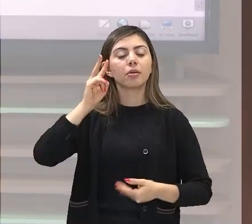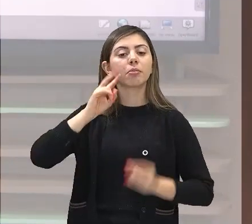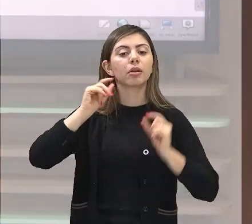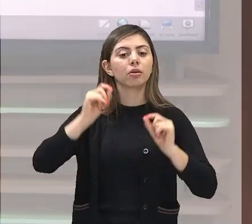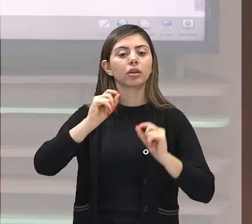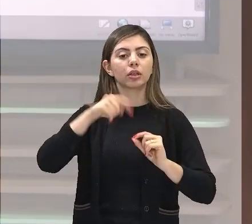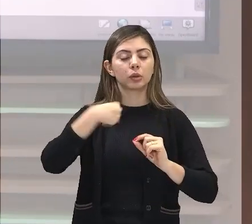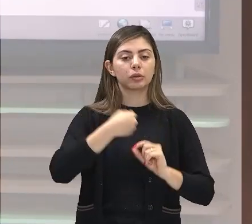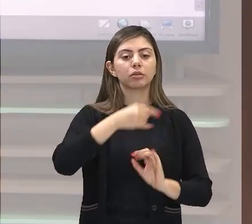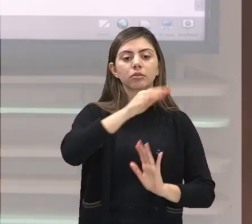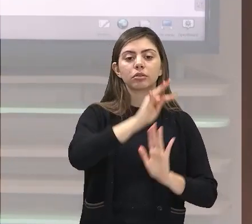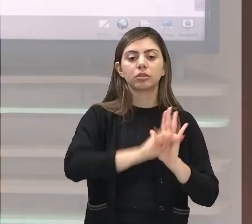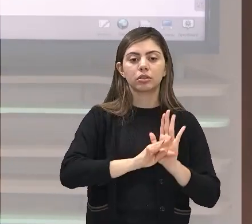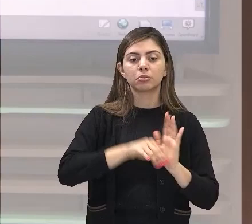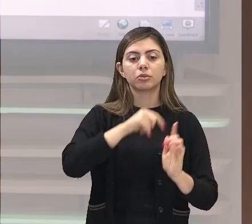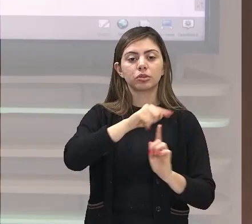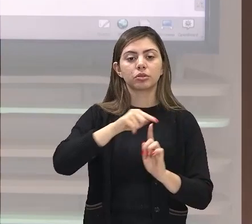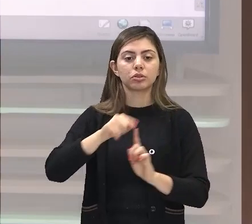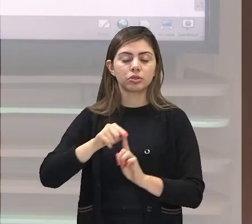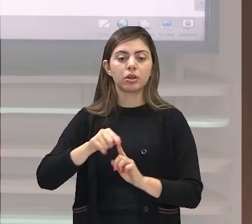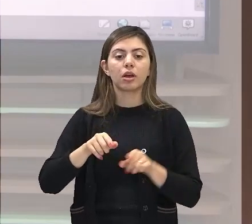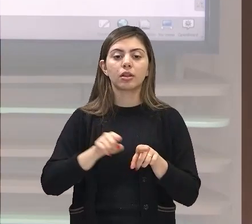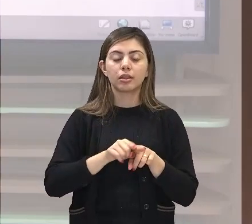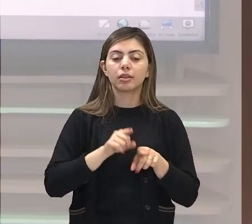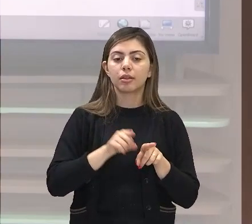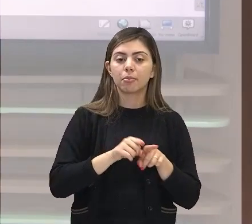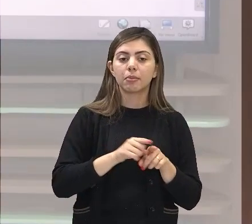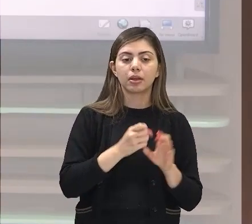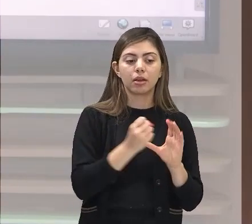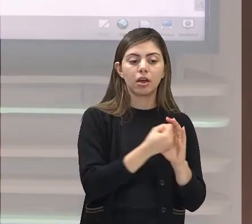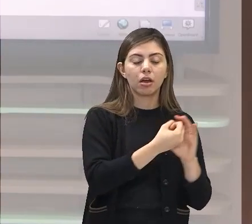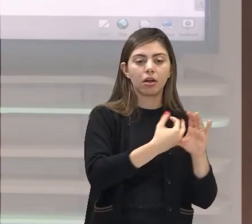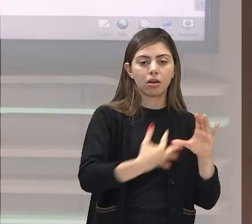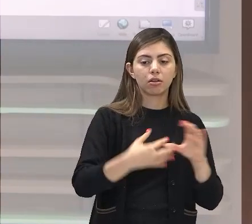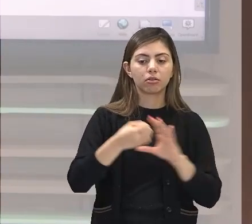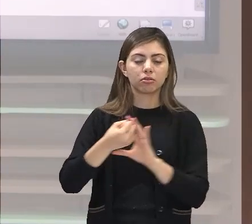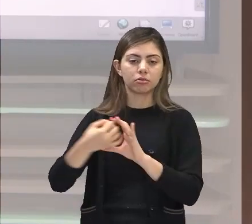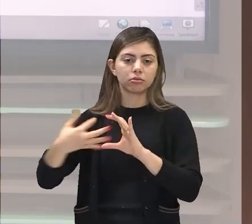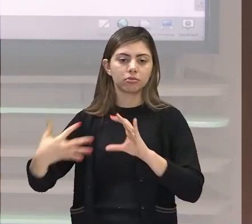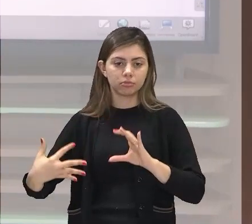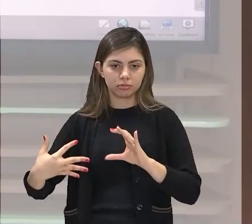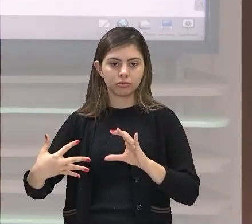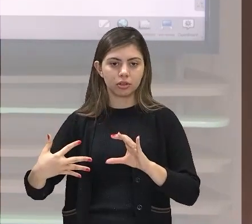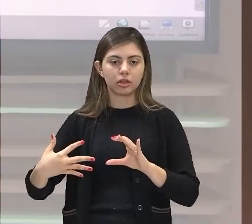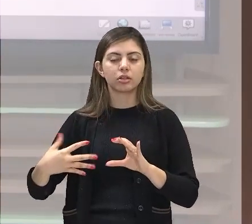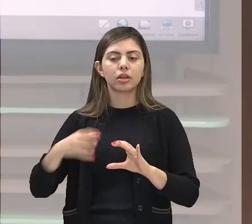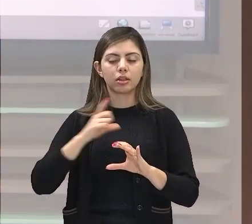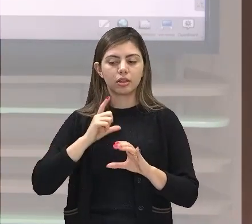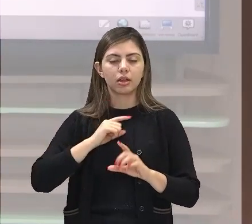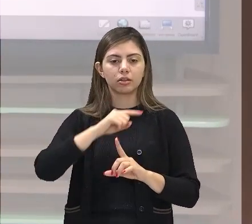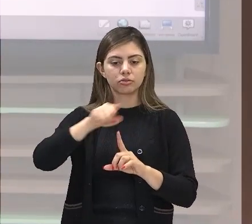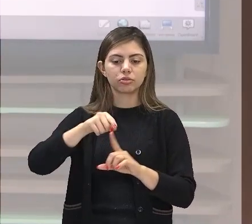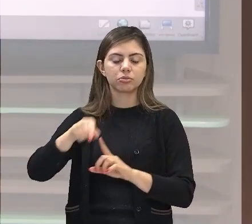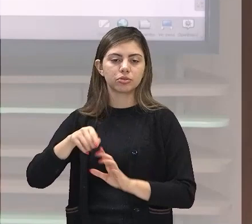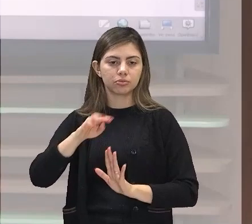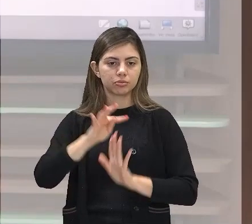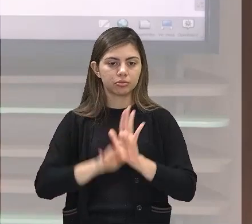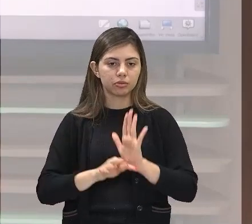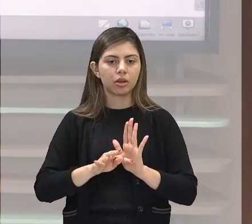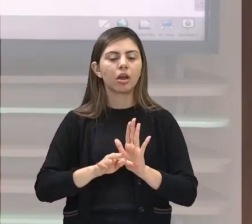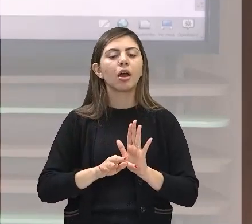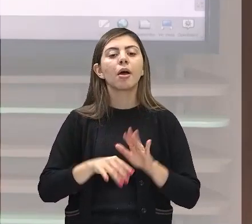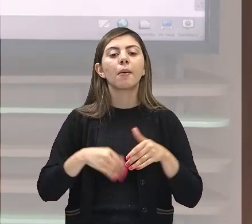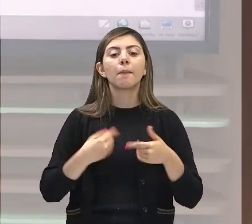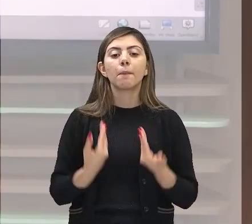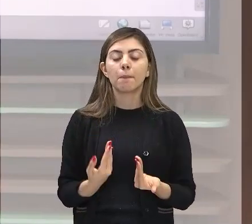estamos destacando as características e as diferenças entre um tipo textual narração e um tipo textual descrição,